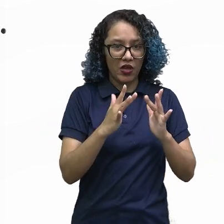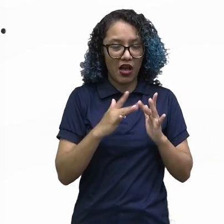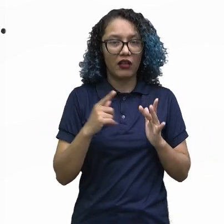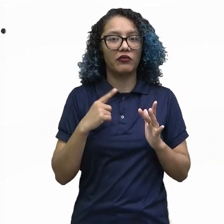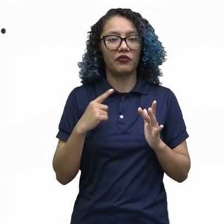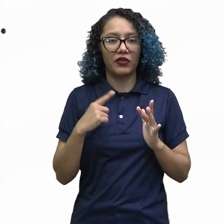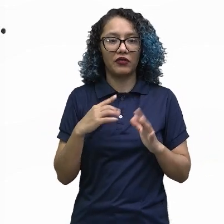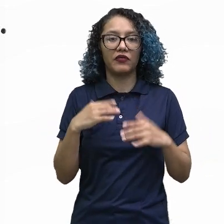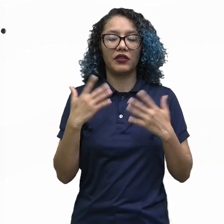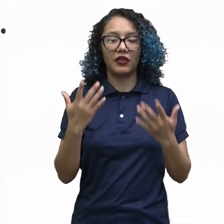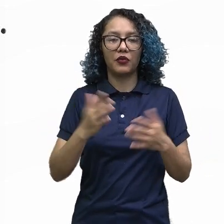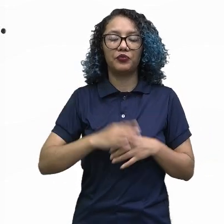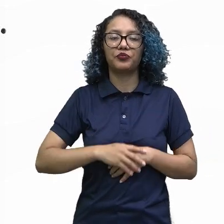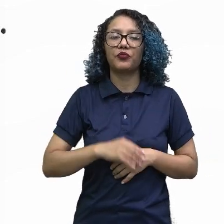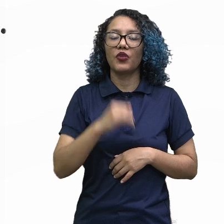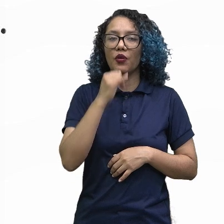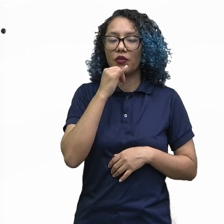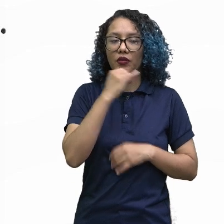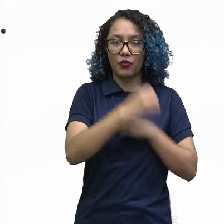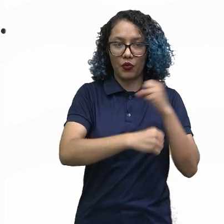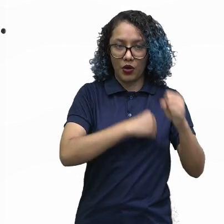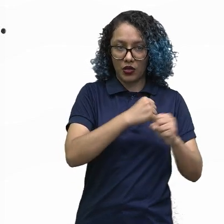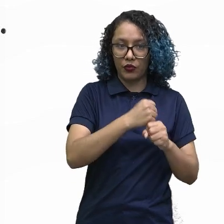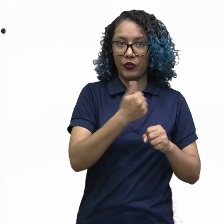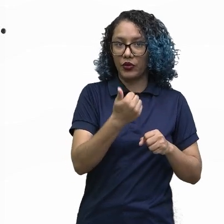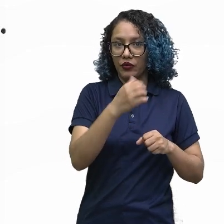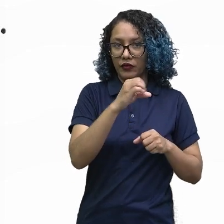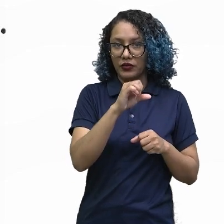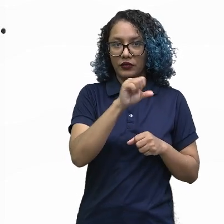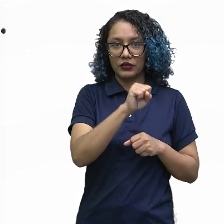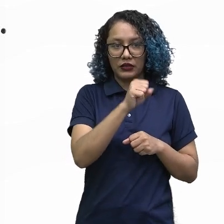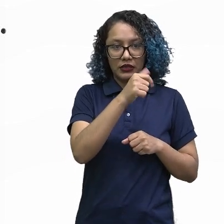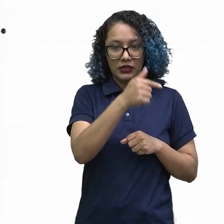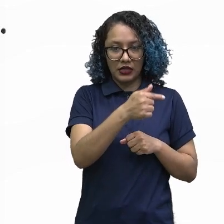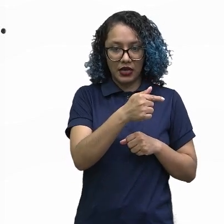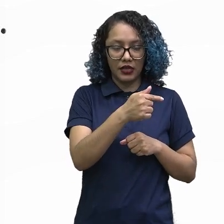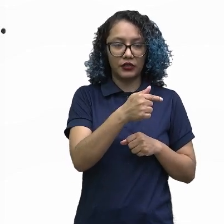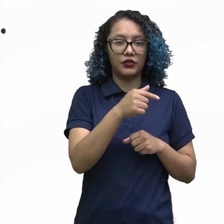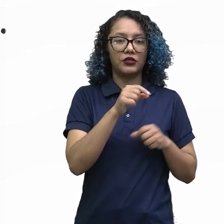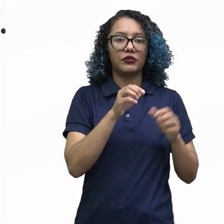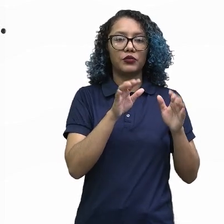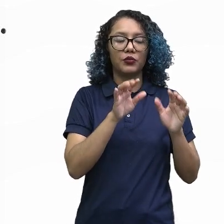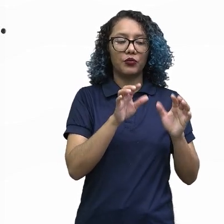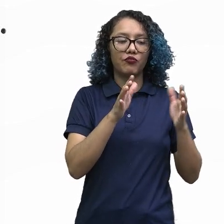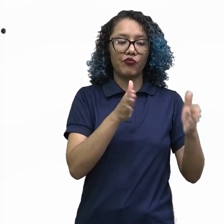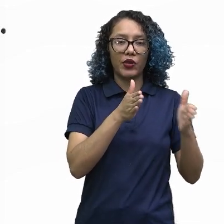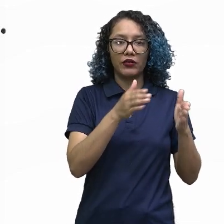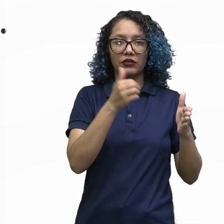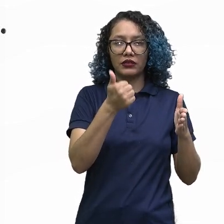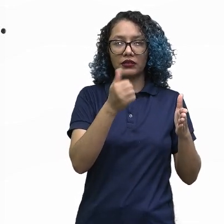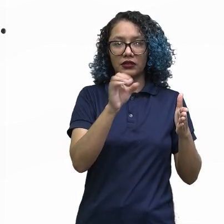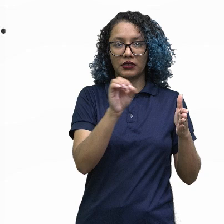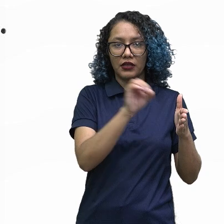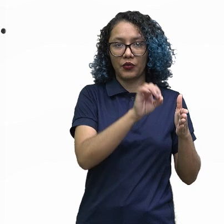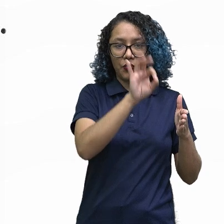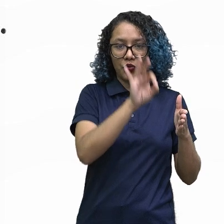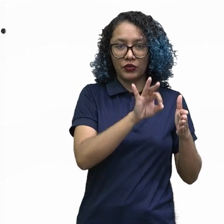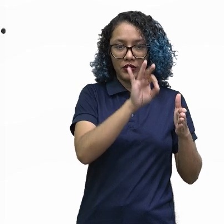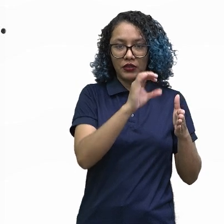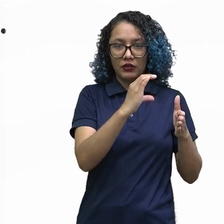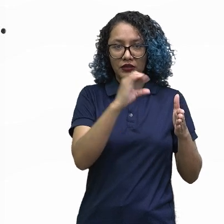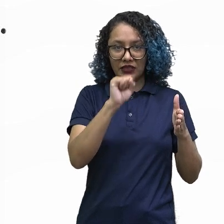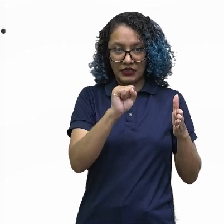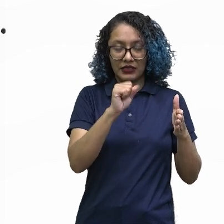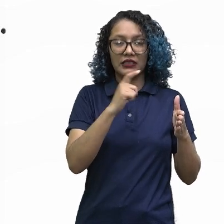gente vai considerar que naquele ano, em 1987, a gente tinha 100% das unidades